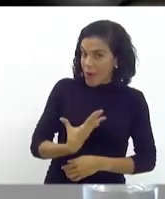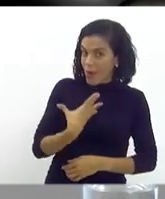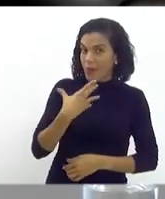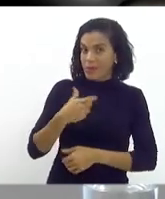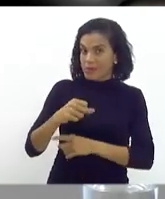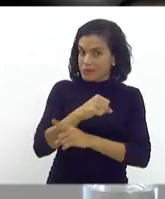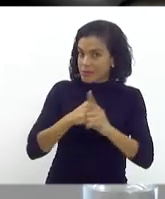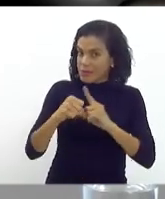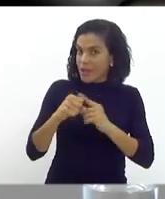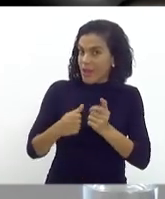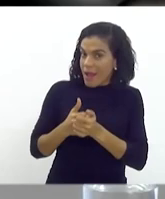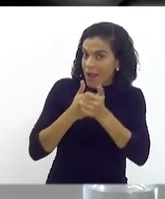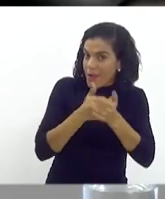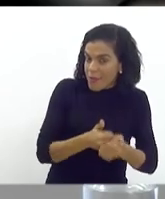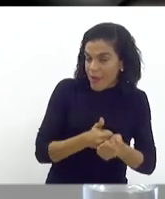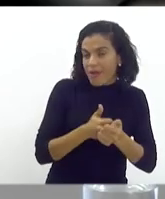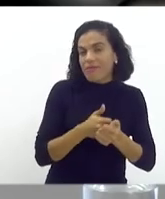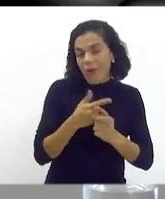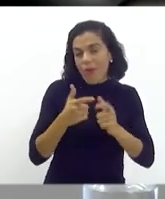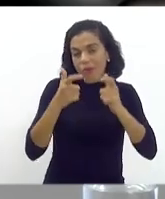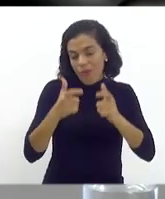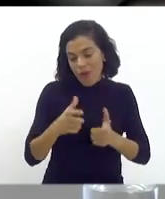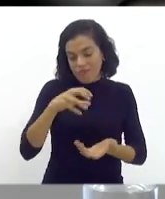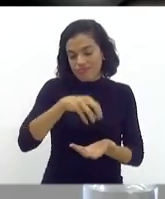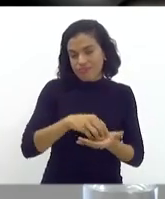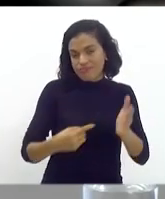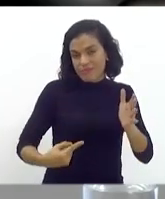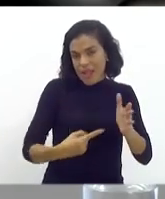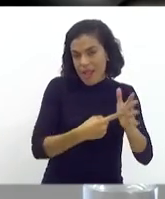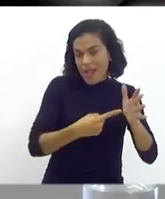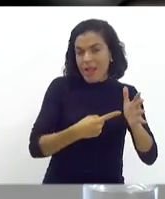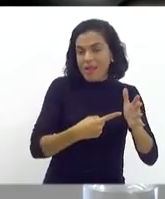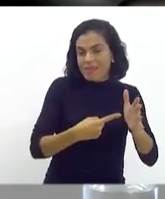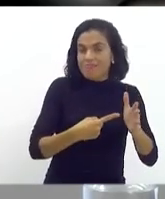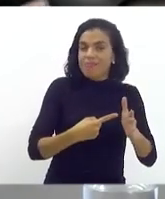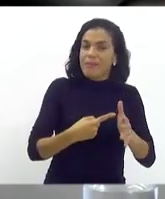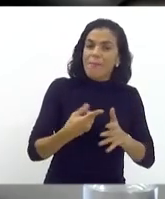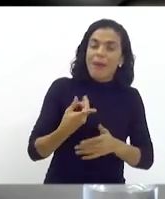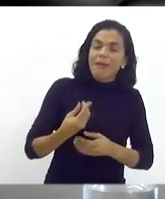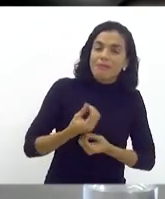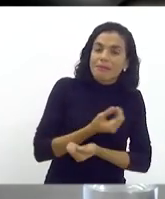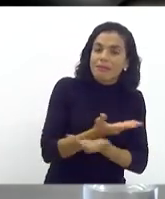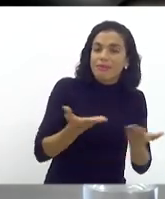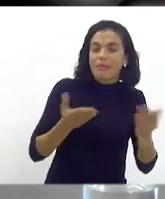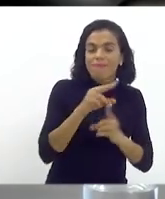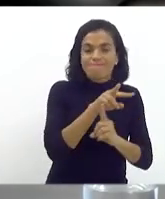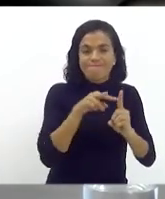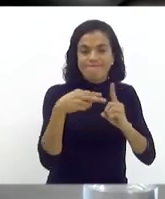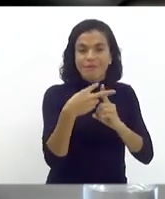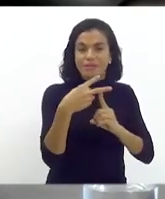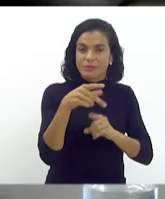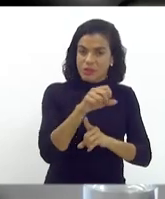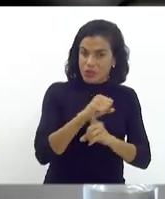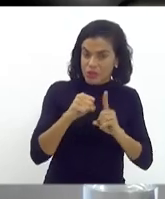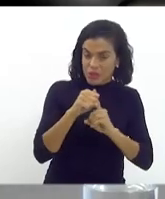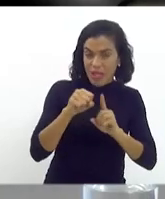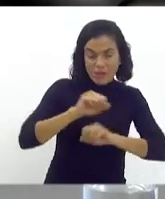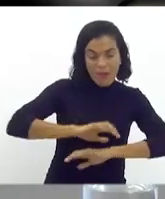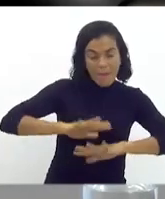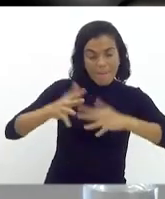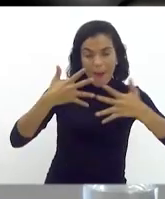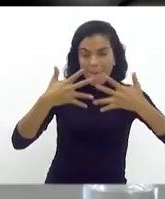acompanhe E aí a nossa ouvidoria está conosco para que a sociedade para dar visibilidade a sociedade do que a gente está